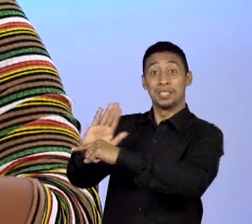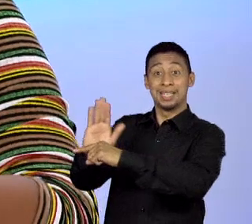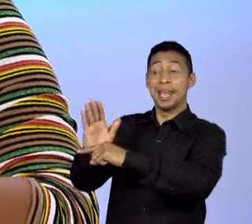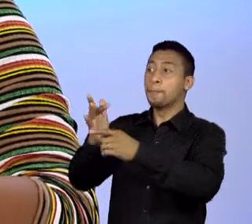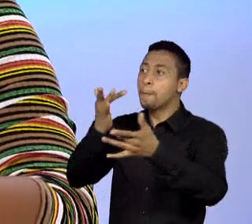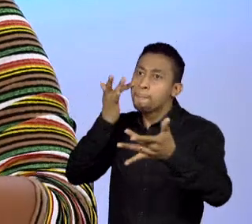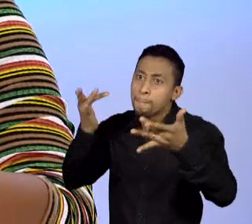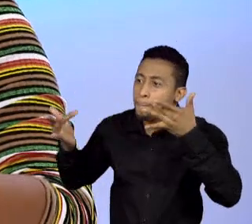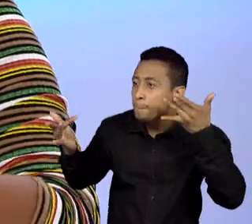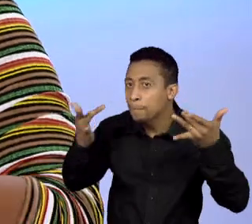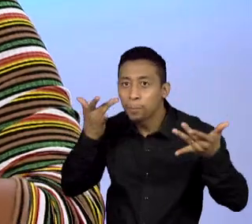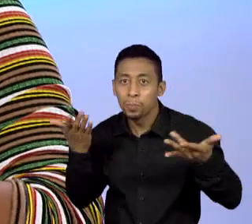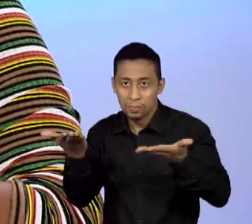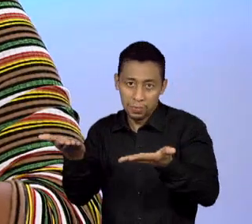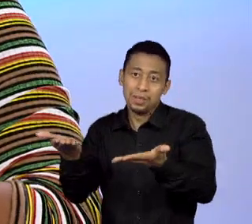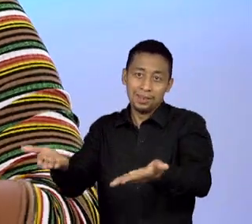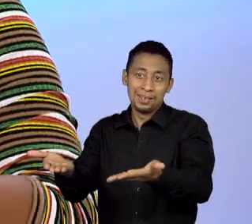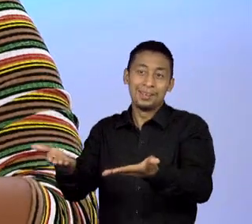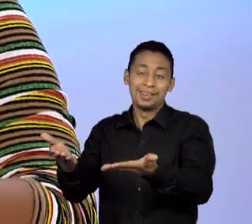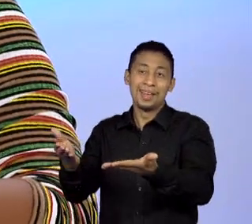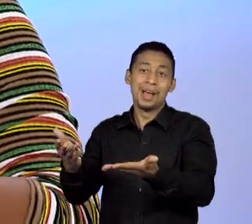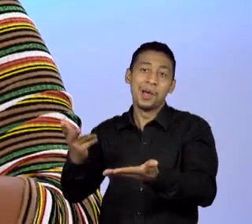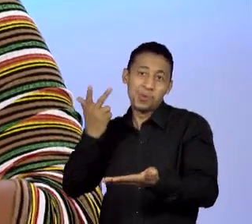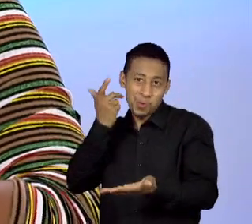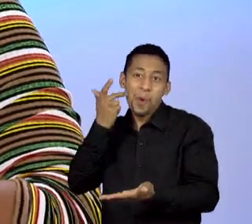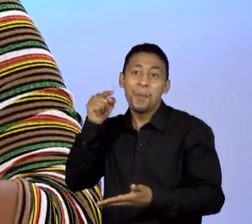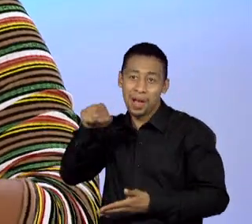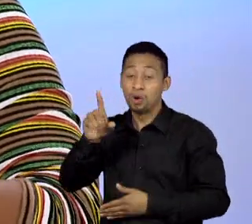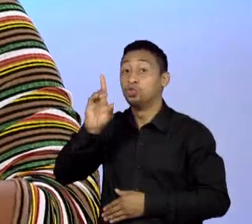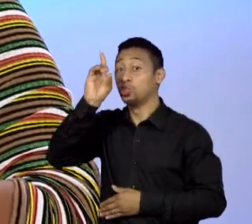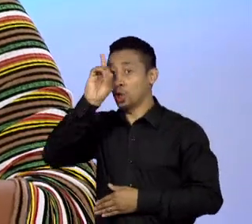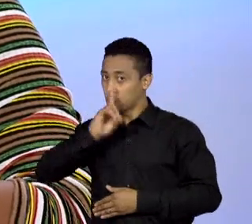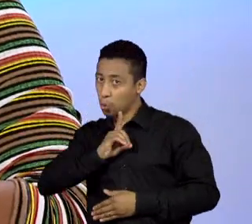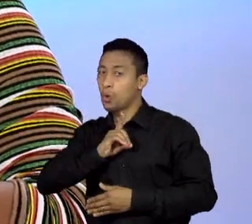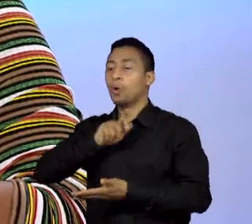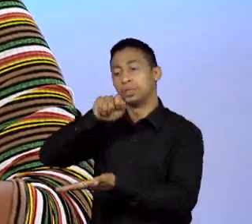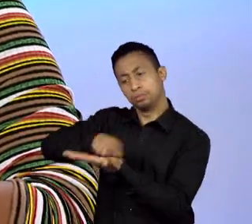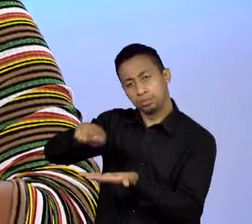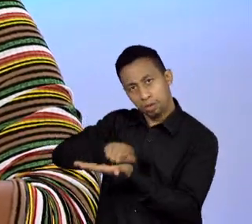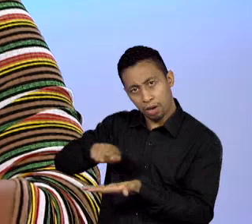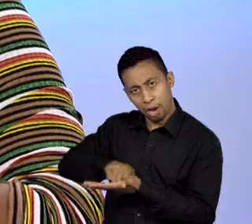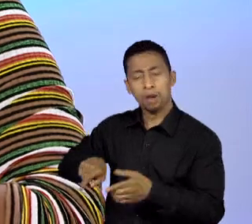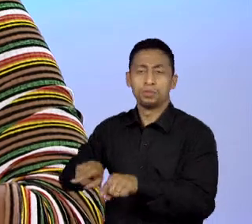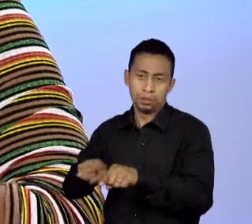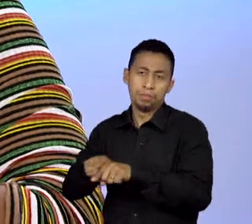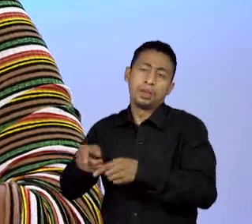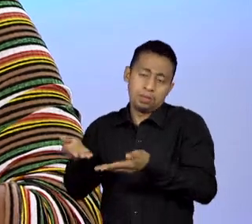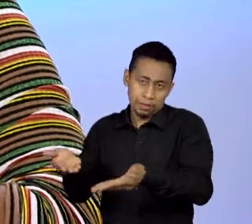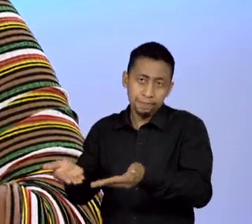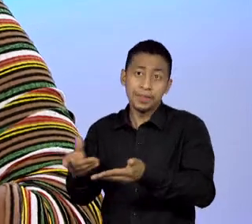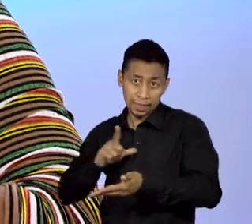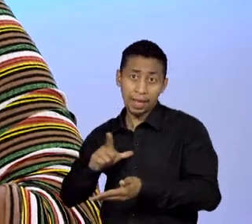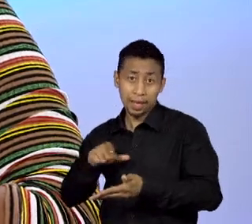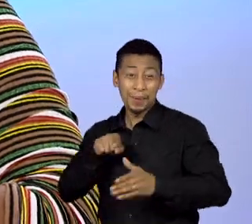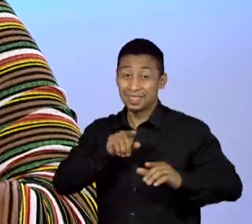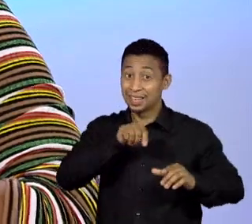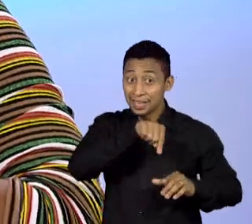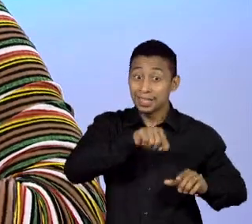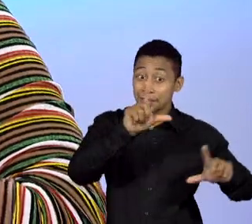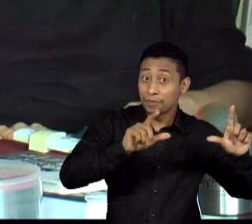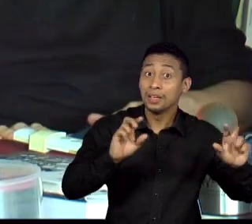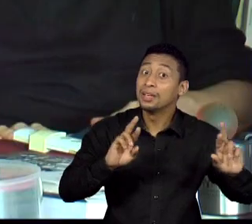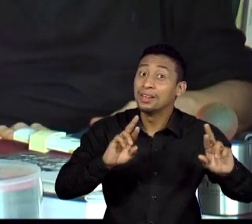arte, né, que tem essa questão, né, dos diretores autorais e tal. E a outra pergunta é em relação ao projeto,